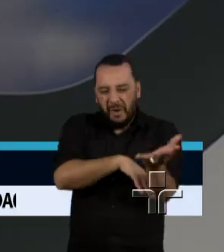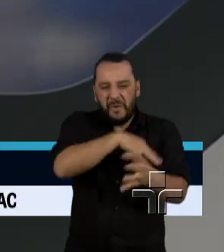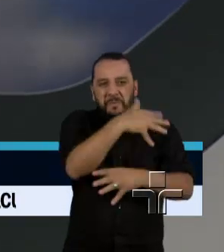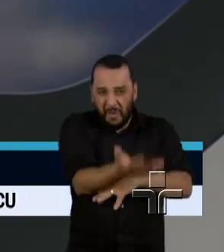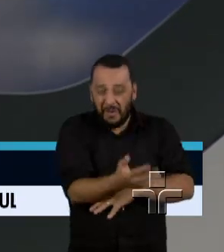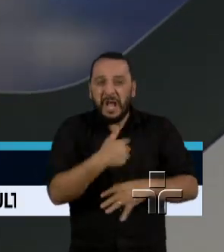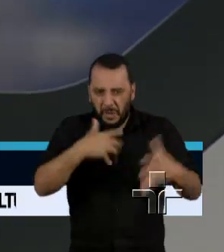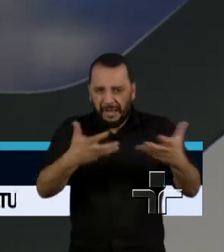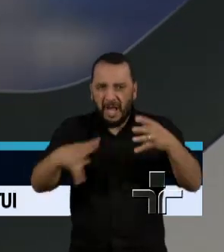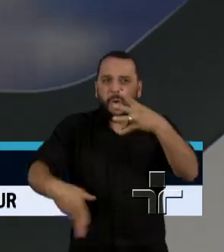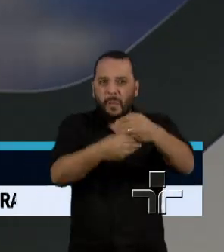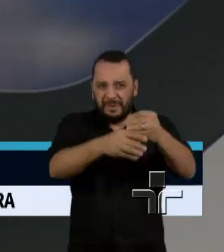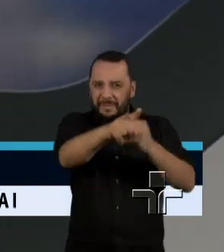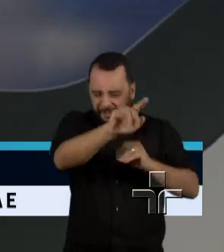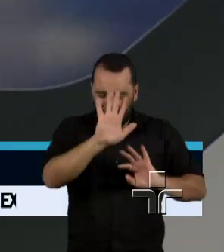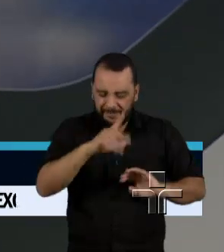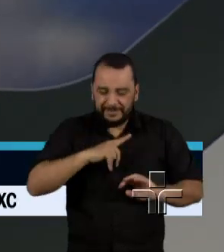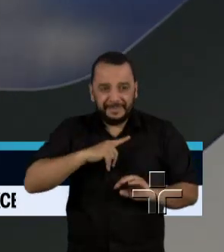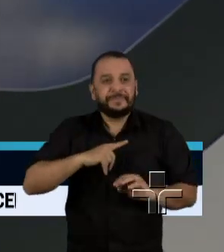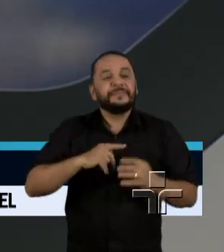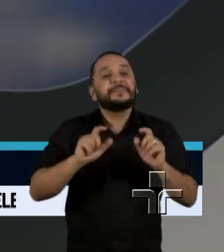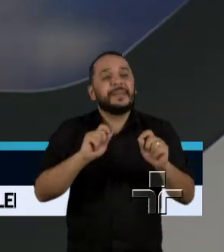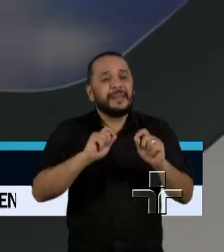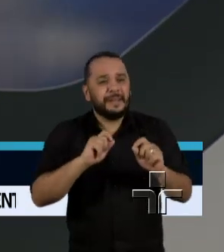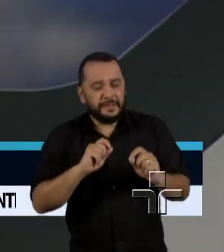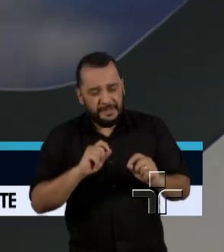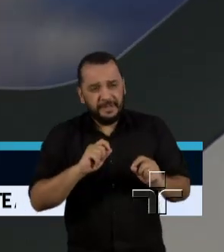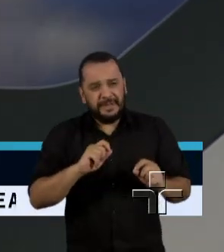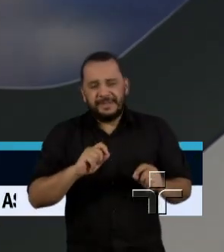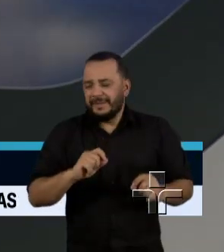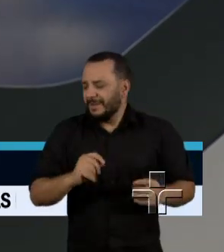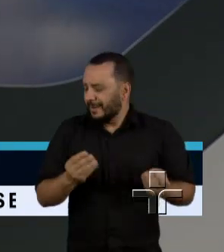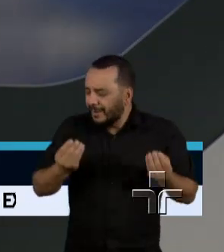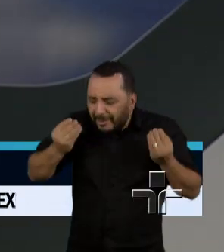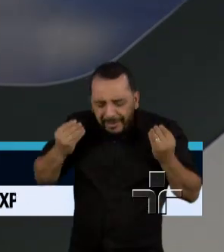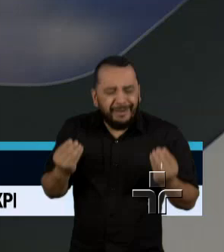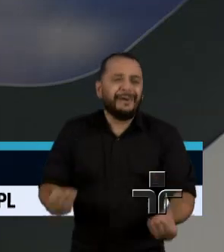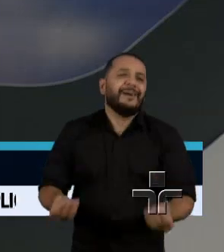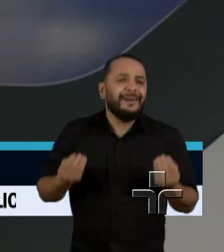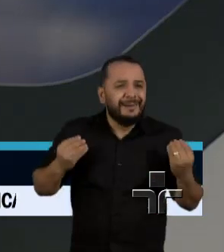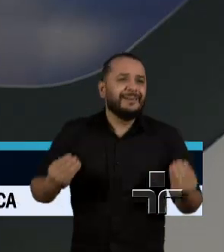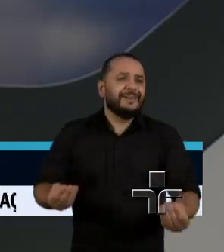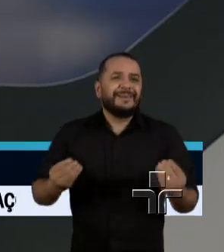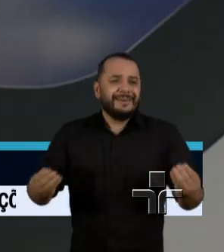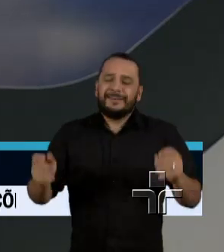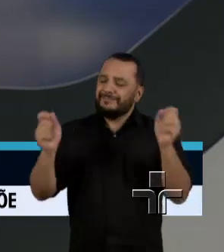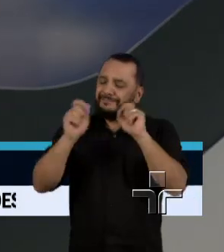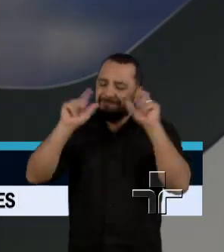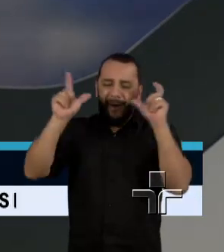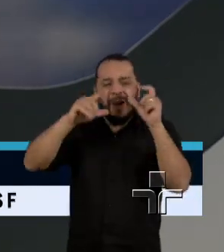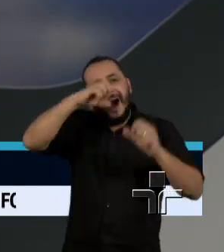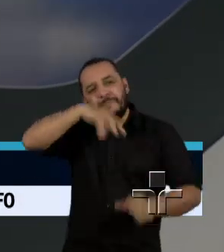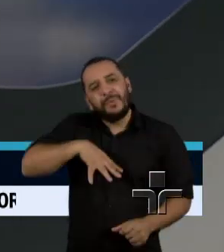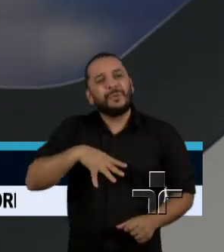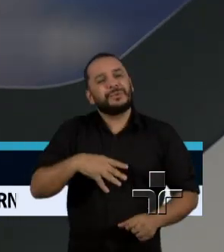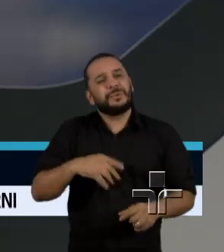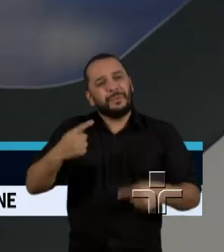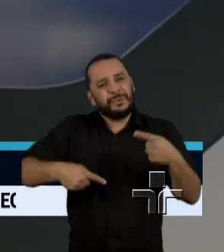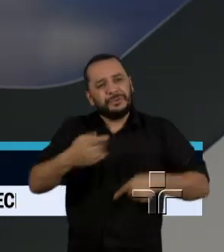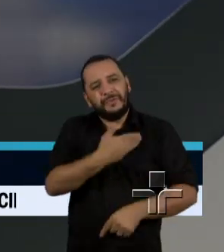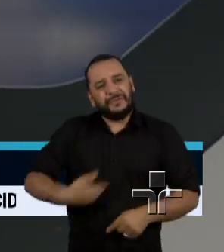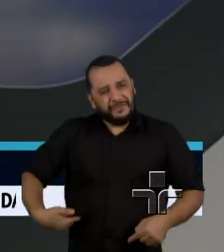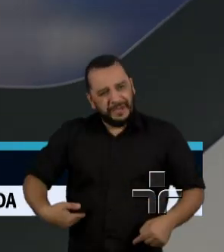queria aqui deixar um registrado, que é um absurdo essa política do governo federal com